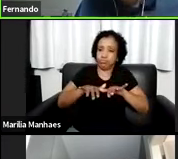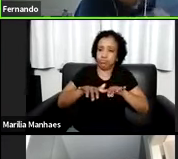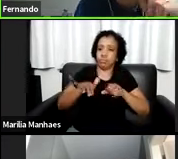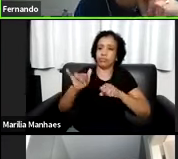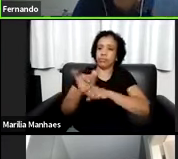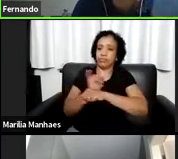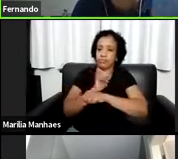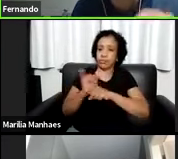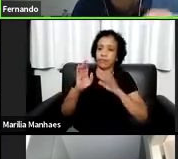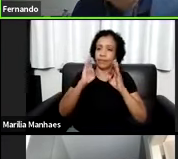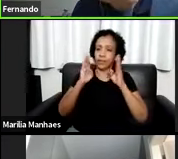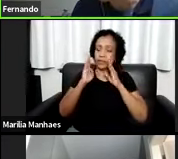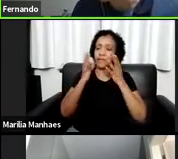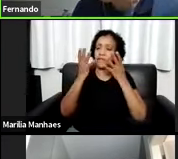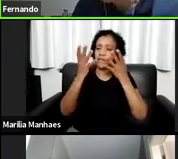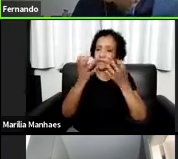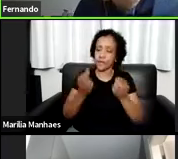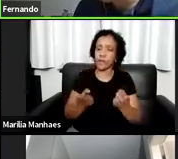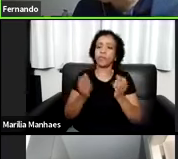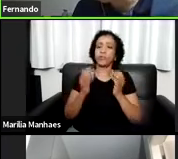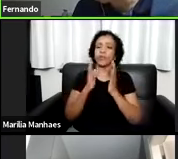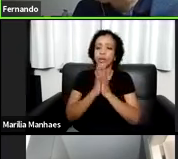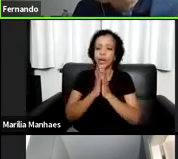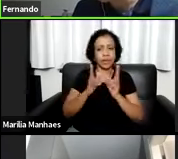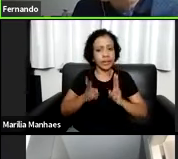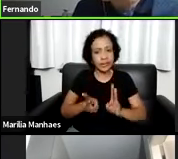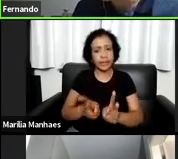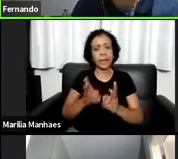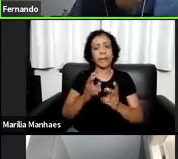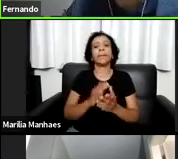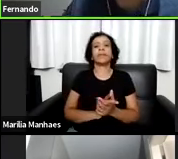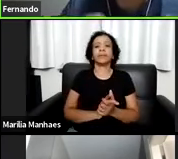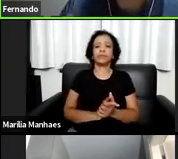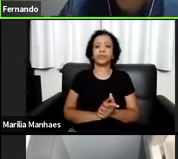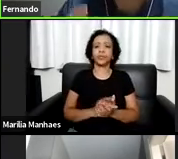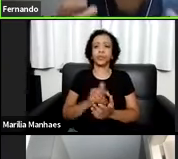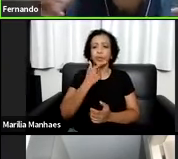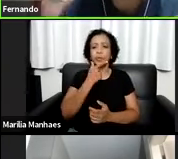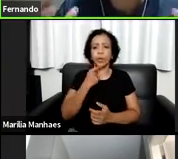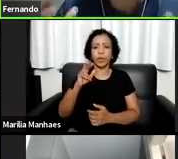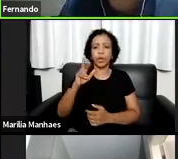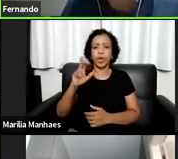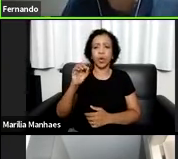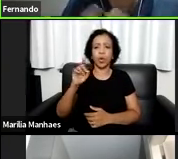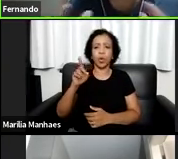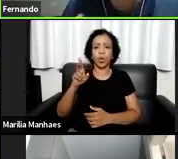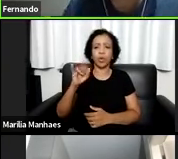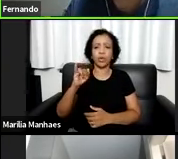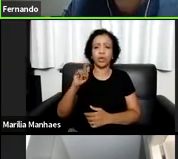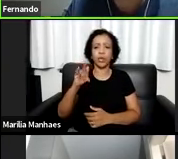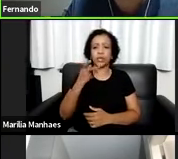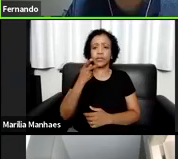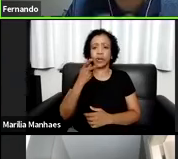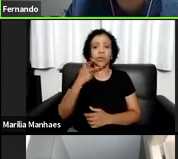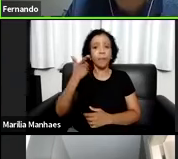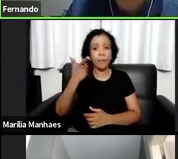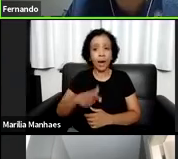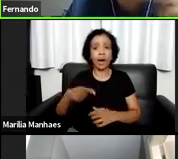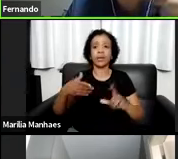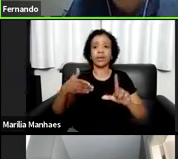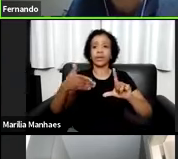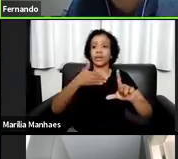Facebook e vamos juntos continuar em oração. O Israel Cordeiro está perguntando aqui, pastor, quando é que vai ser a próxima sala de oração? Não